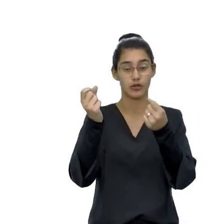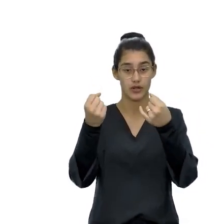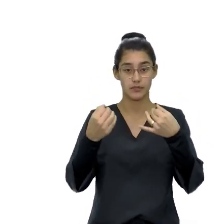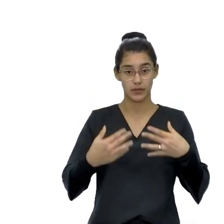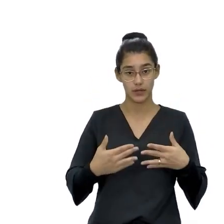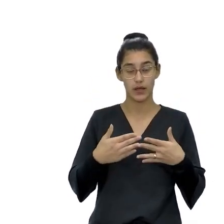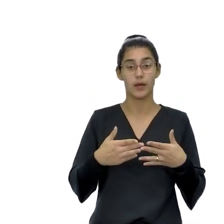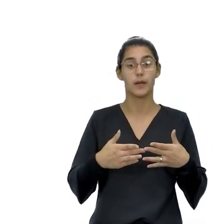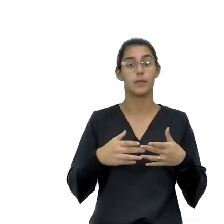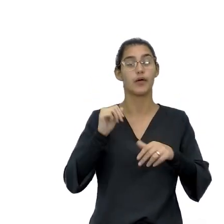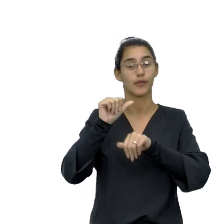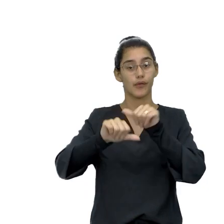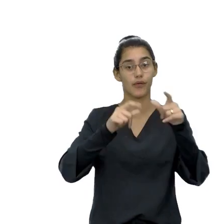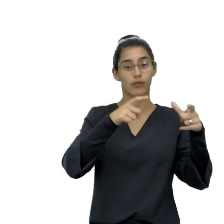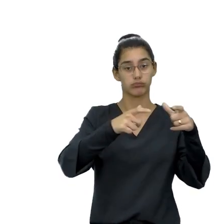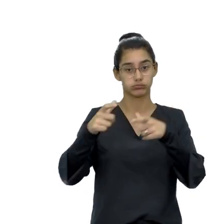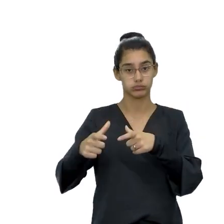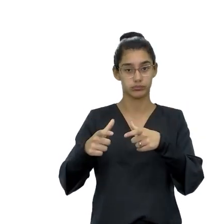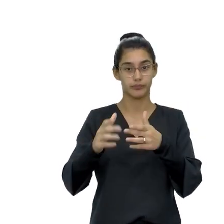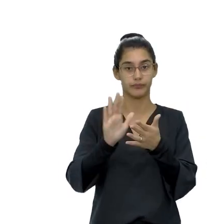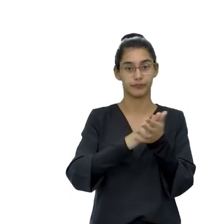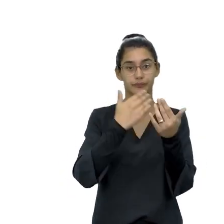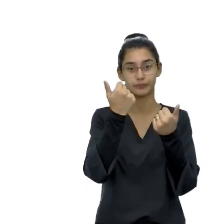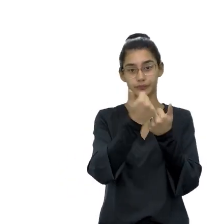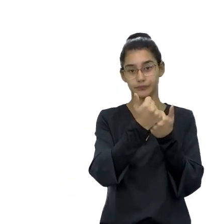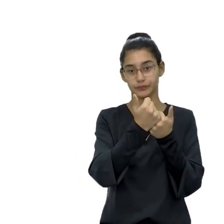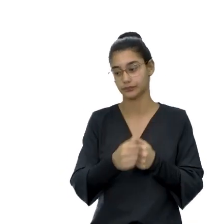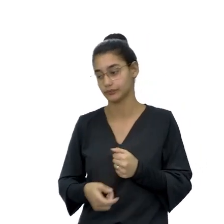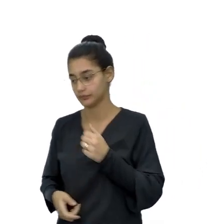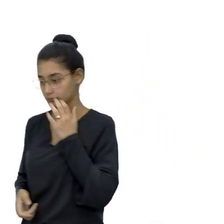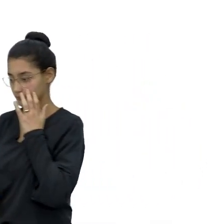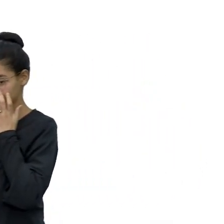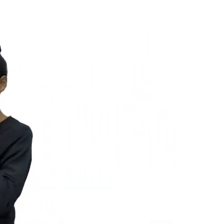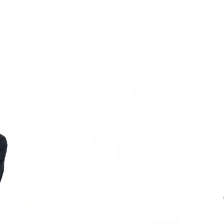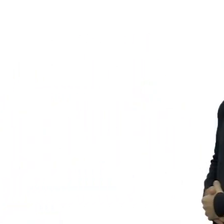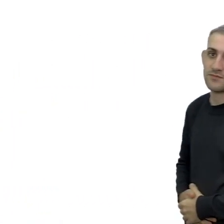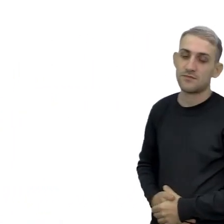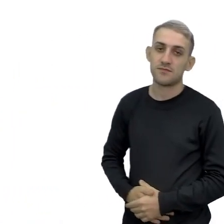mencionei, para a mudança de lugar da incógnita.